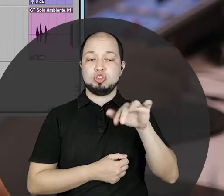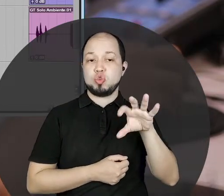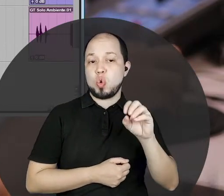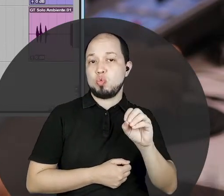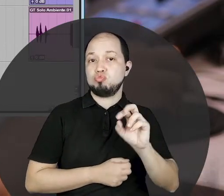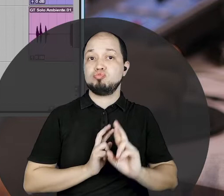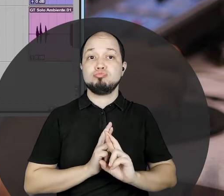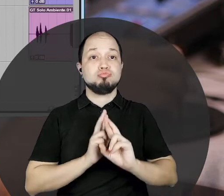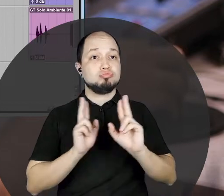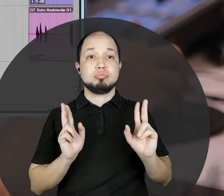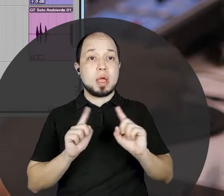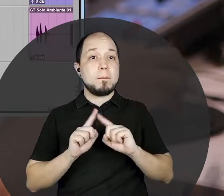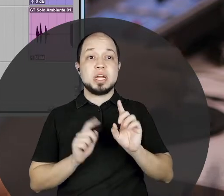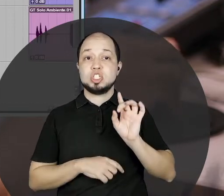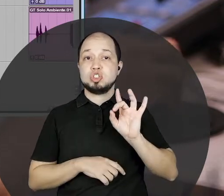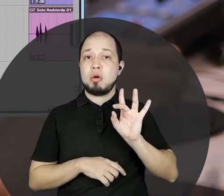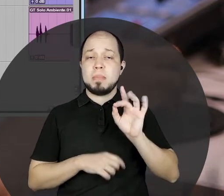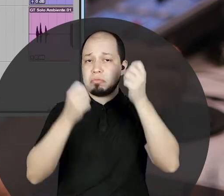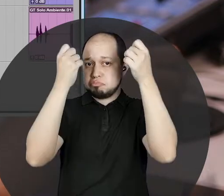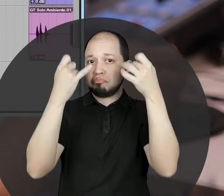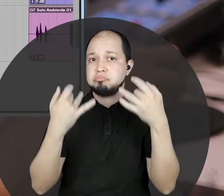isso falado aí para vocês.